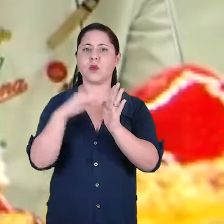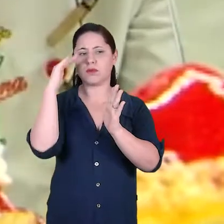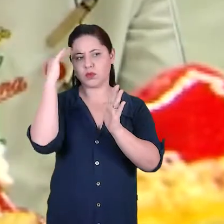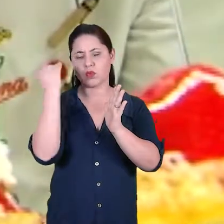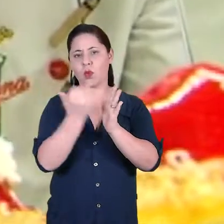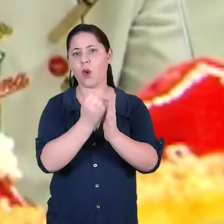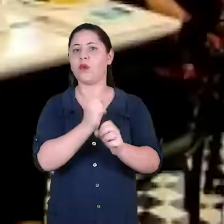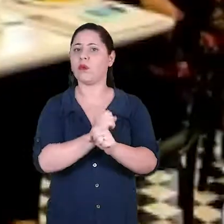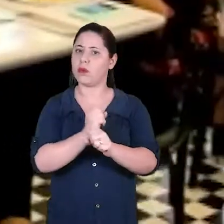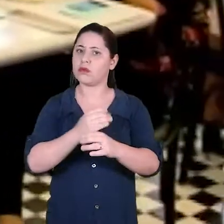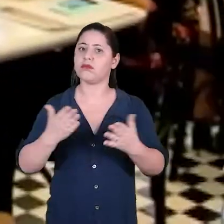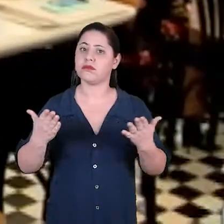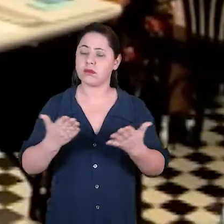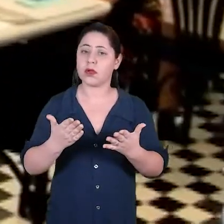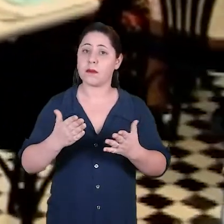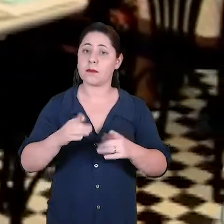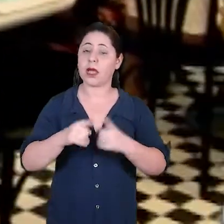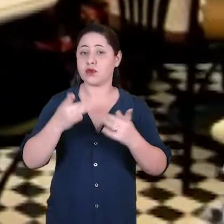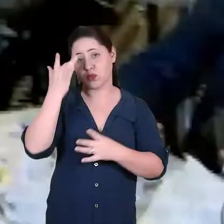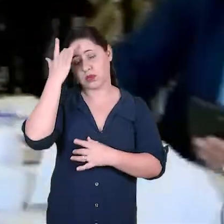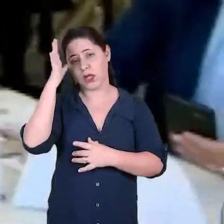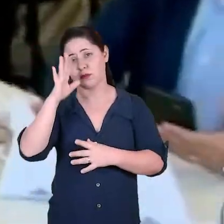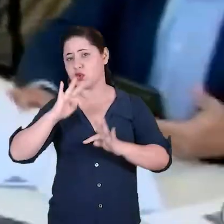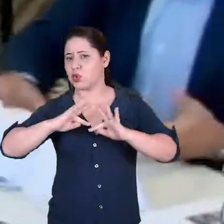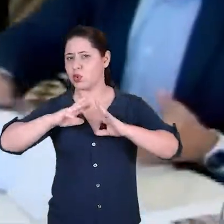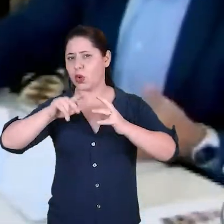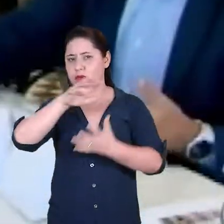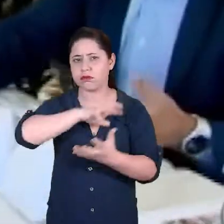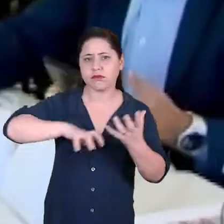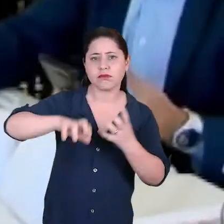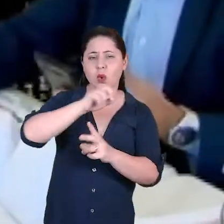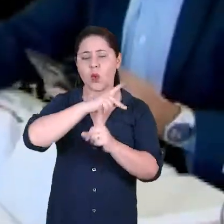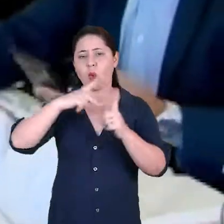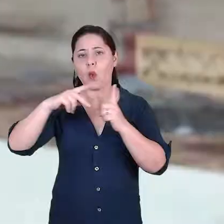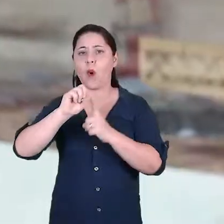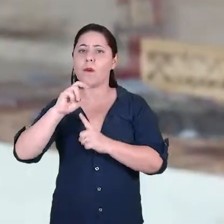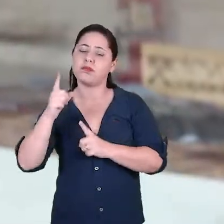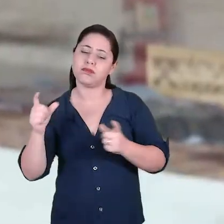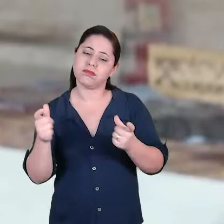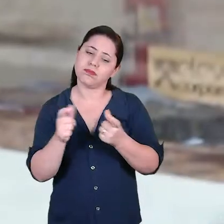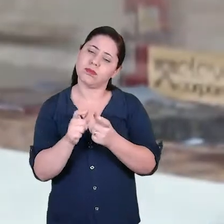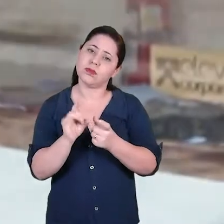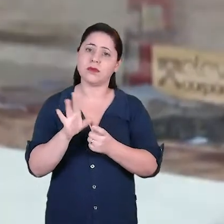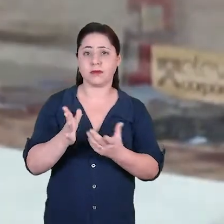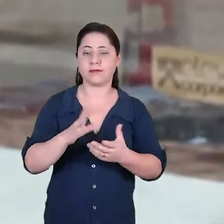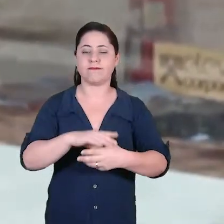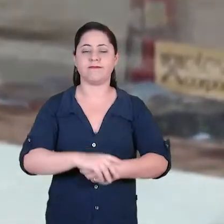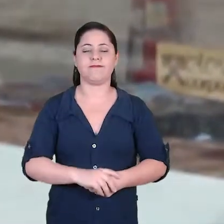ano, mas não se sabe se toda a reforma ou apenas parte dela.